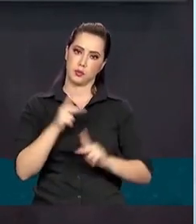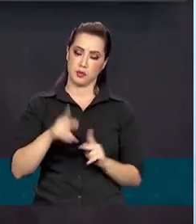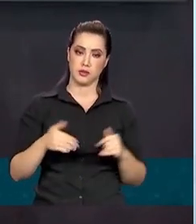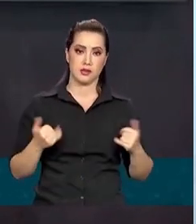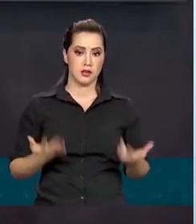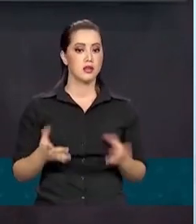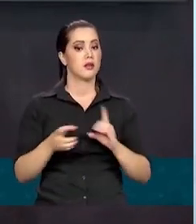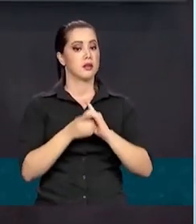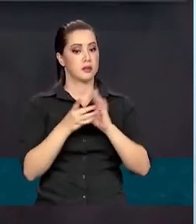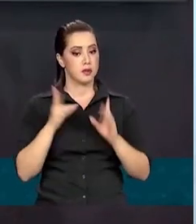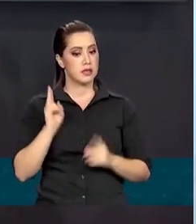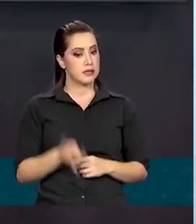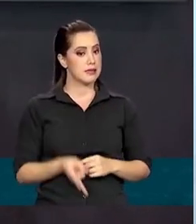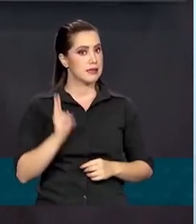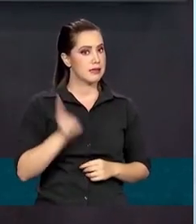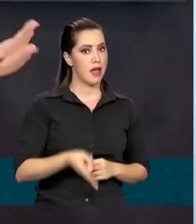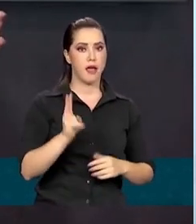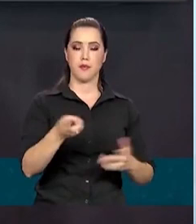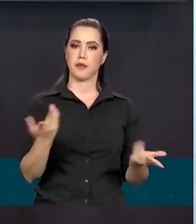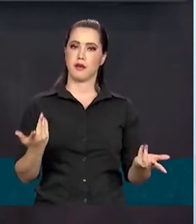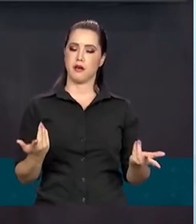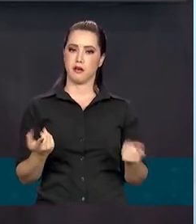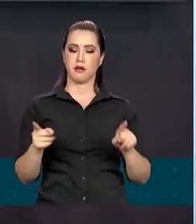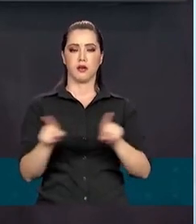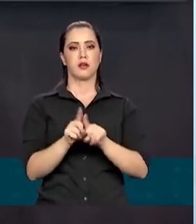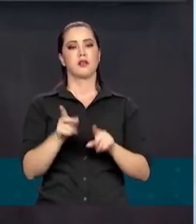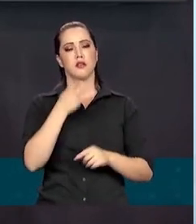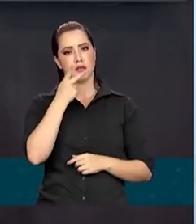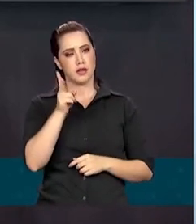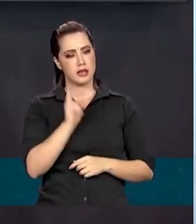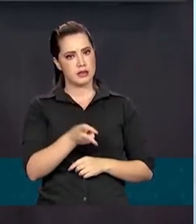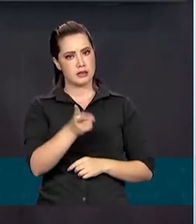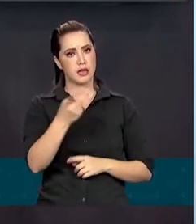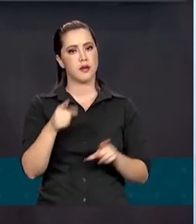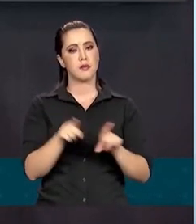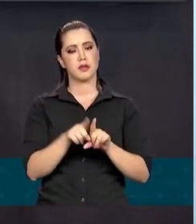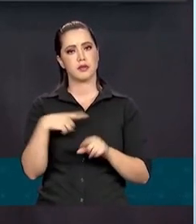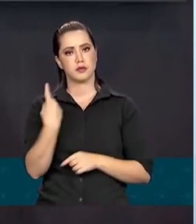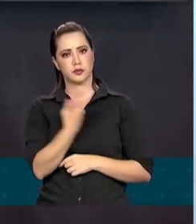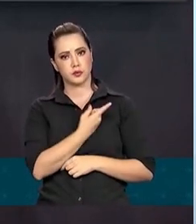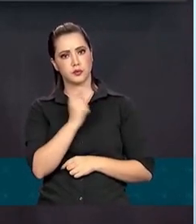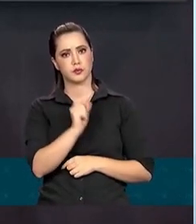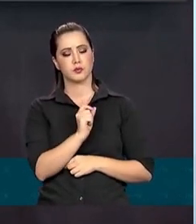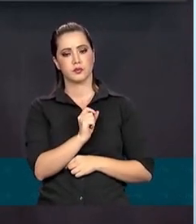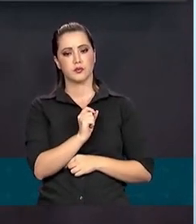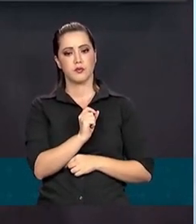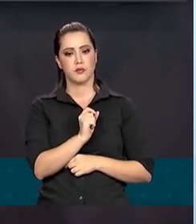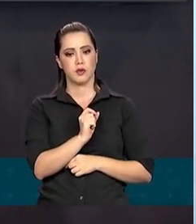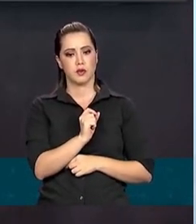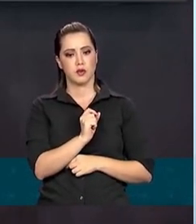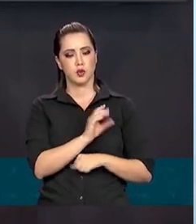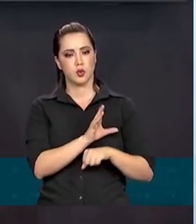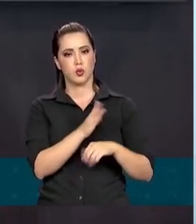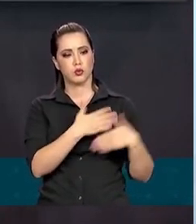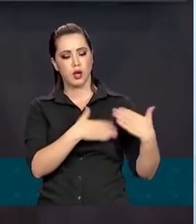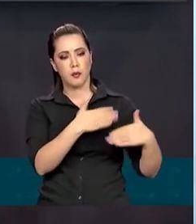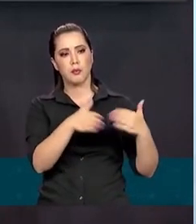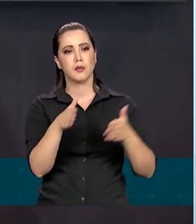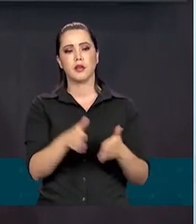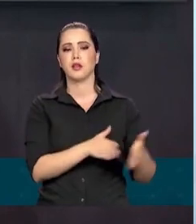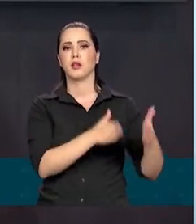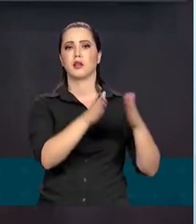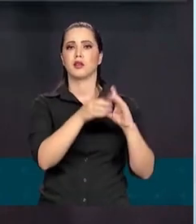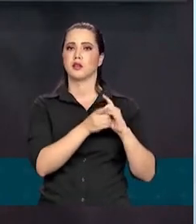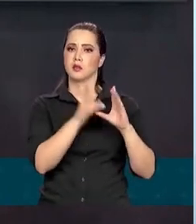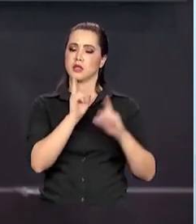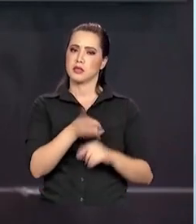democracia, sempre democracia, como diz e todos dizem corretamente, né, o curso da democracia é